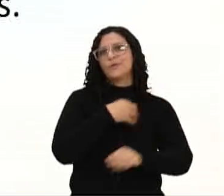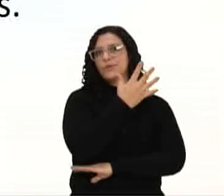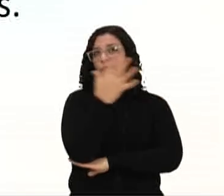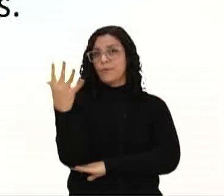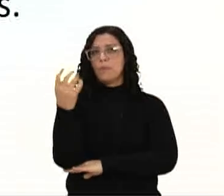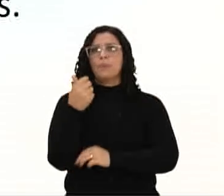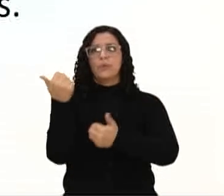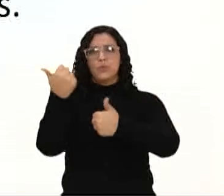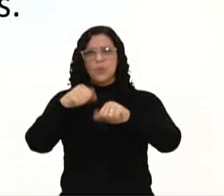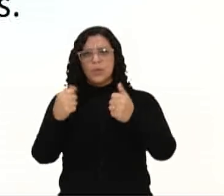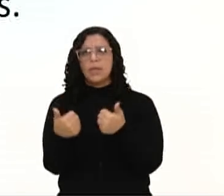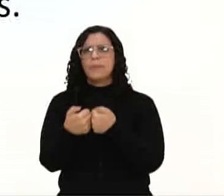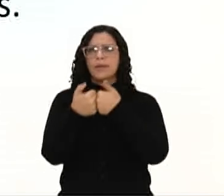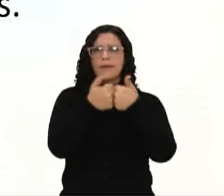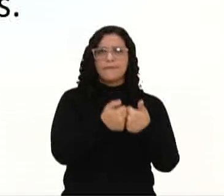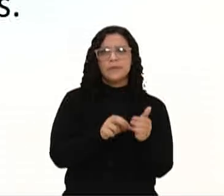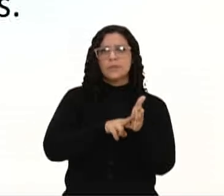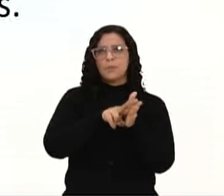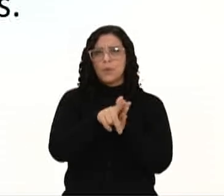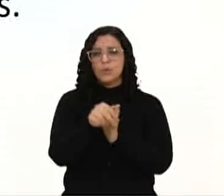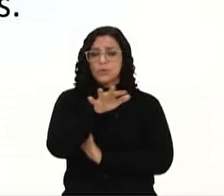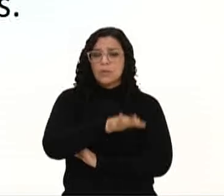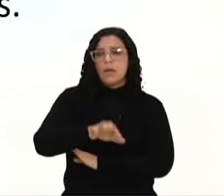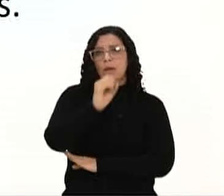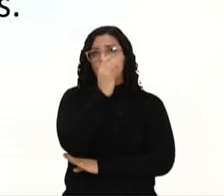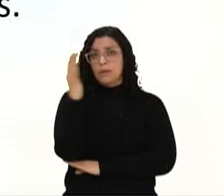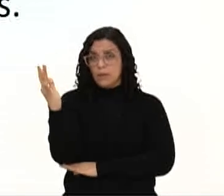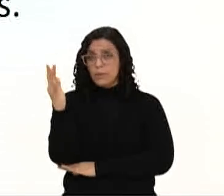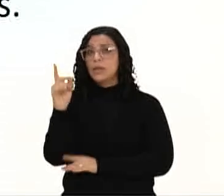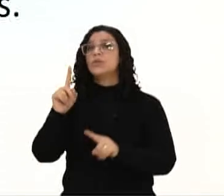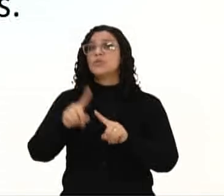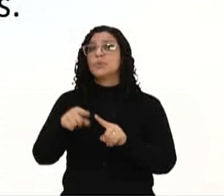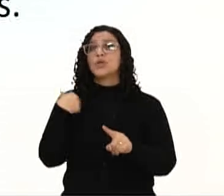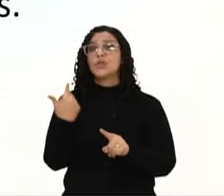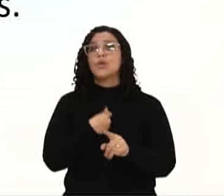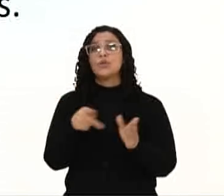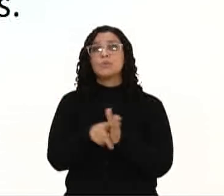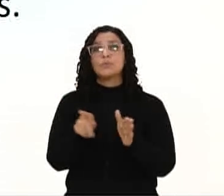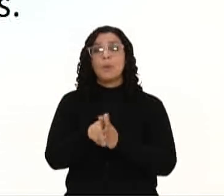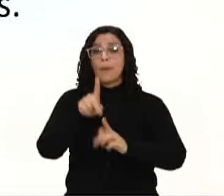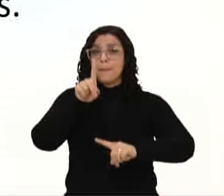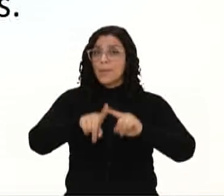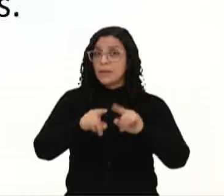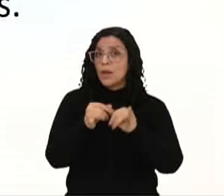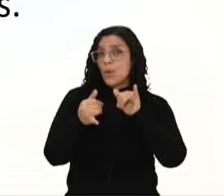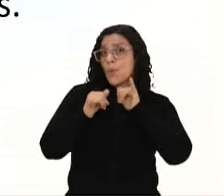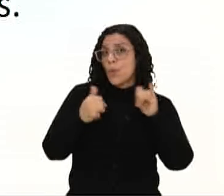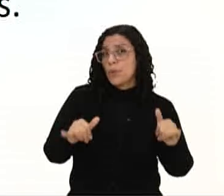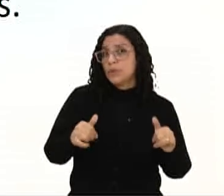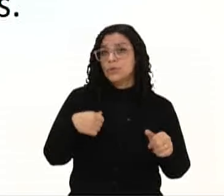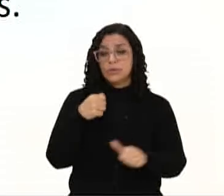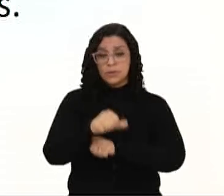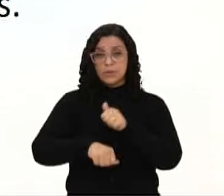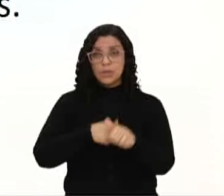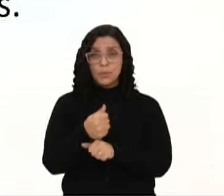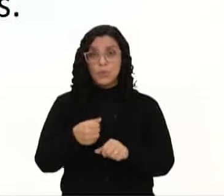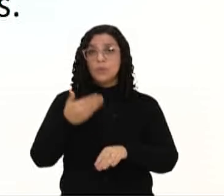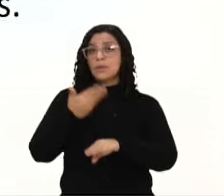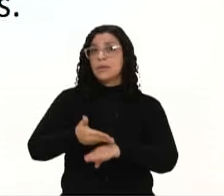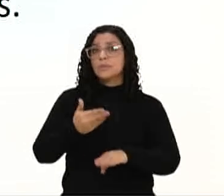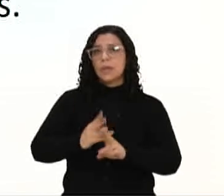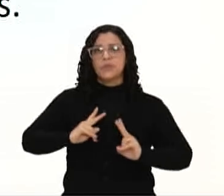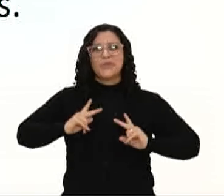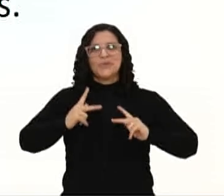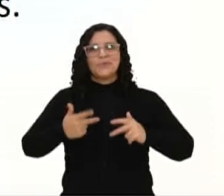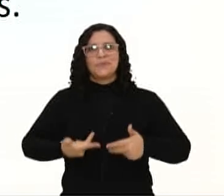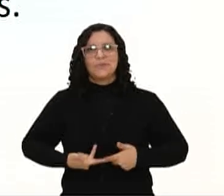físicas, químicas, biológicas do meio ambiente, causada por qualquer forma de matéria ou energia resultante das atividades